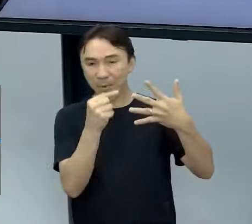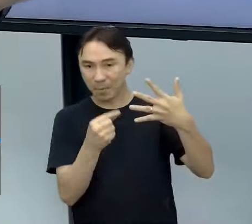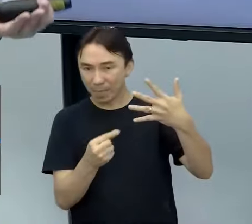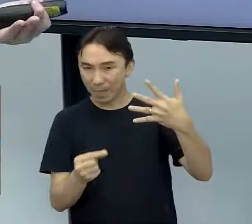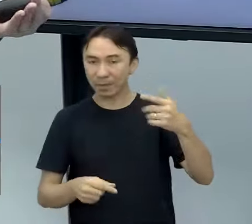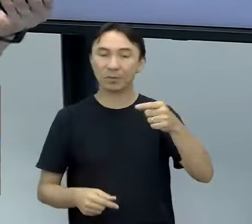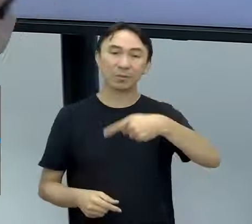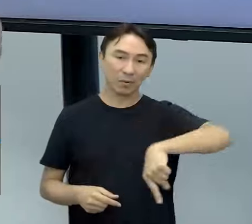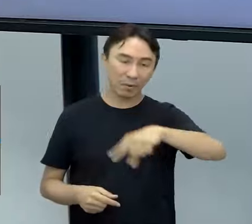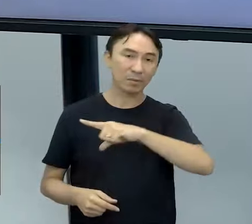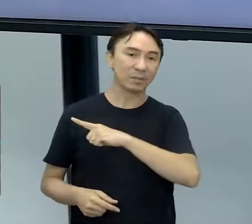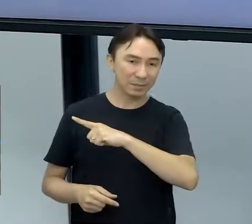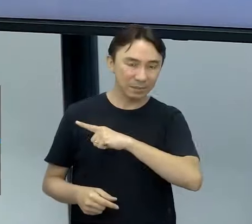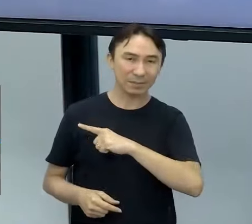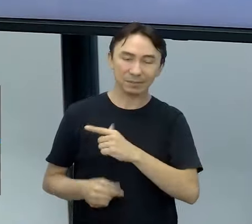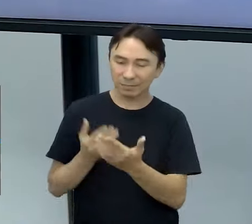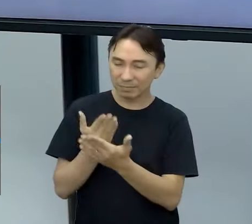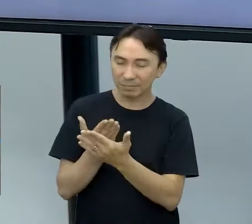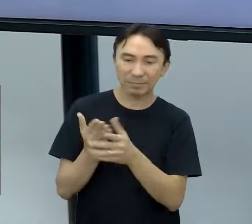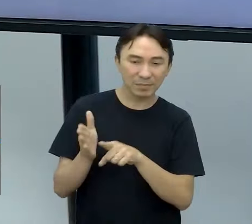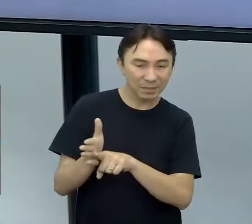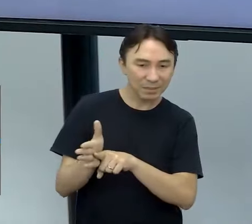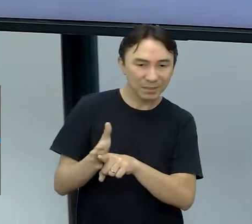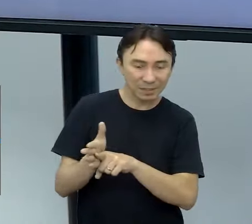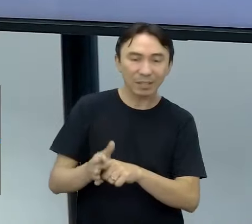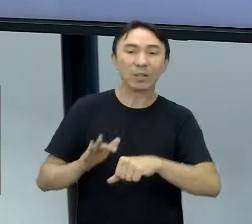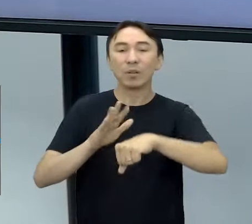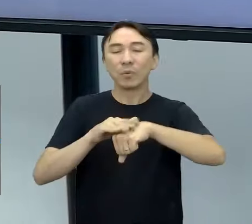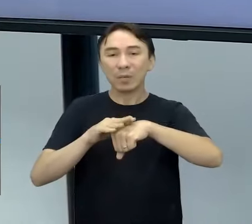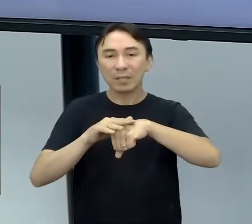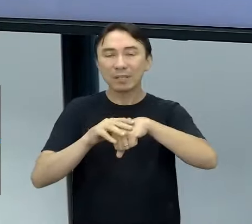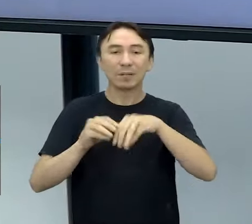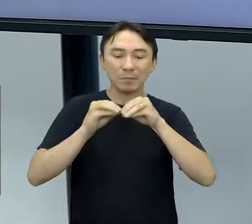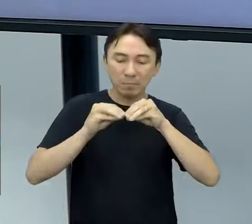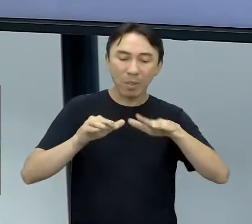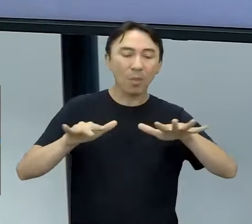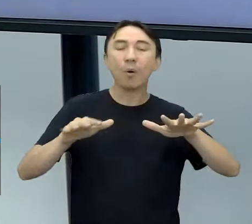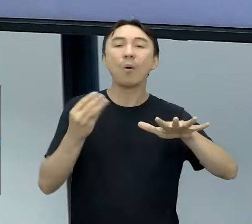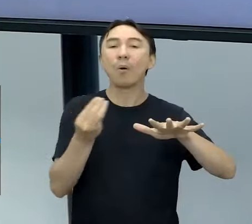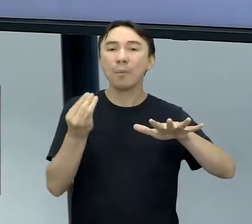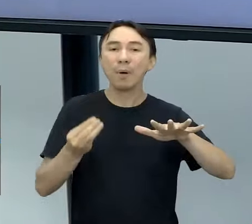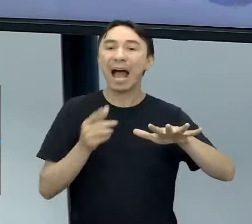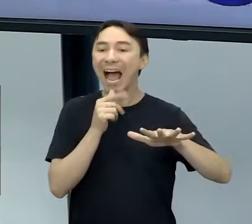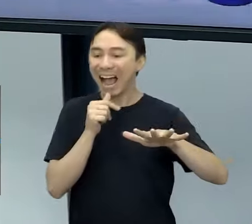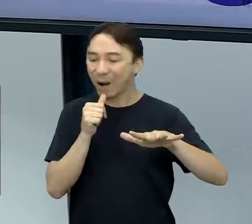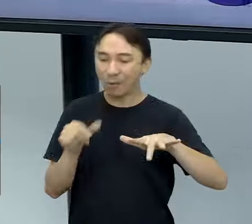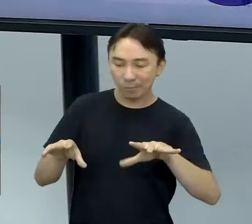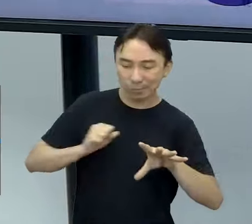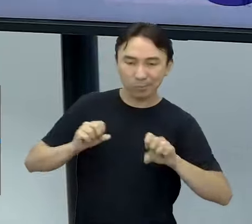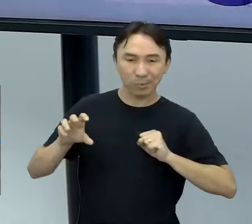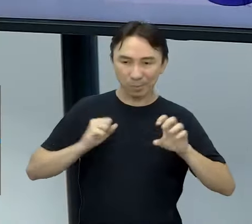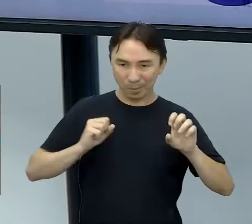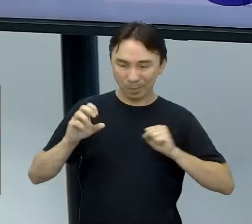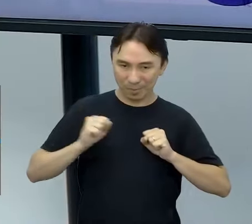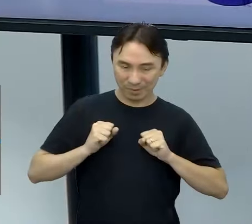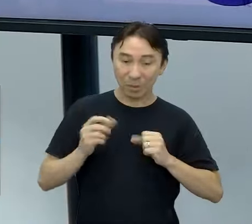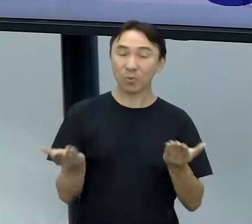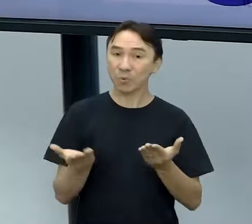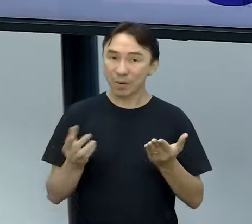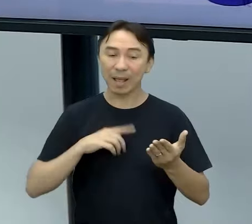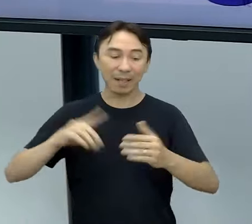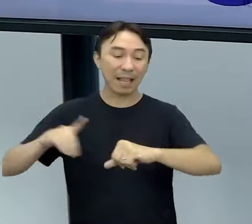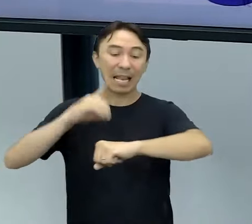veiculação hídrica, e meu exemplo é a dengue, né? É, só que agora a gente vai refletir um pouquinho sobre o público-alvo. Então, vamos pensar aqui, ó,